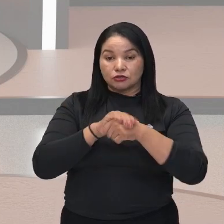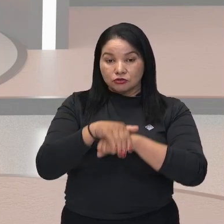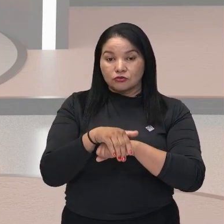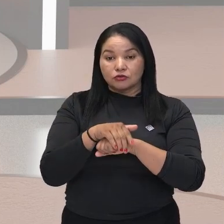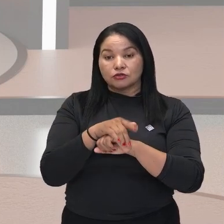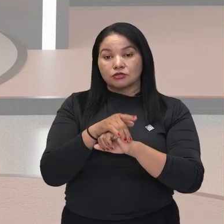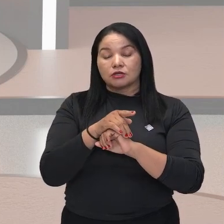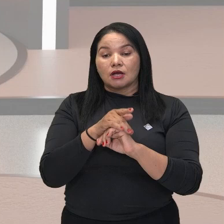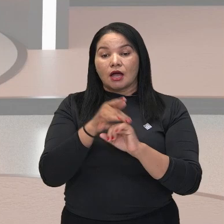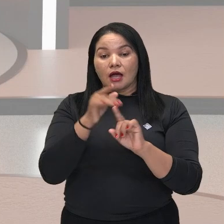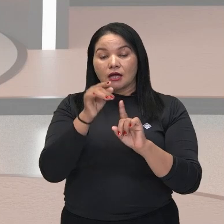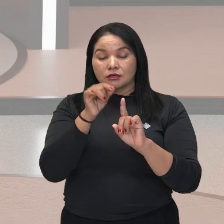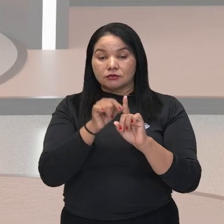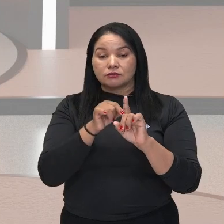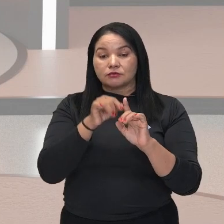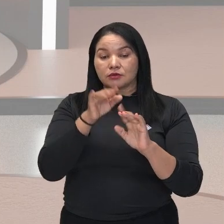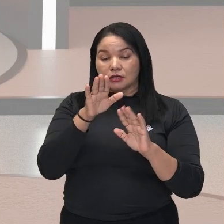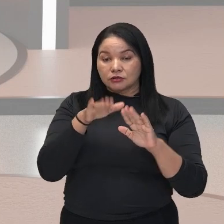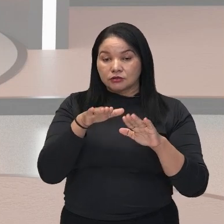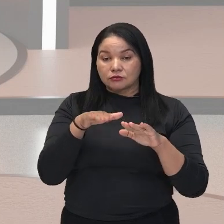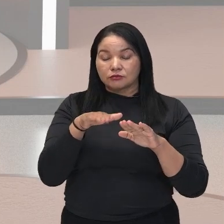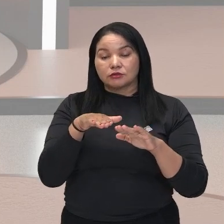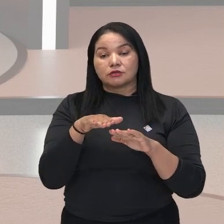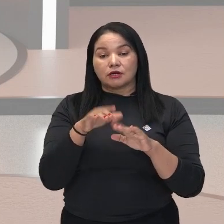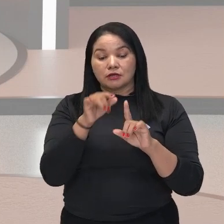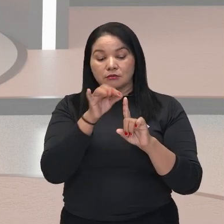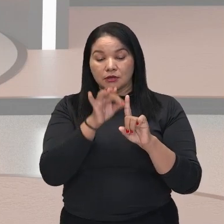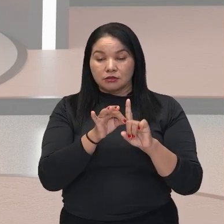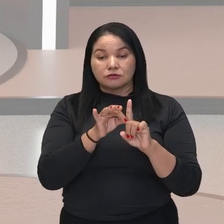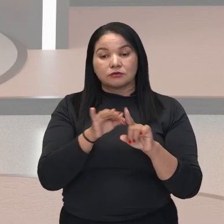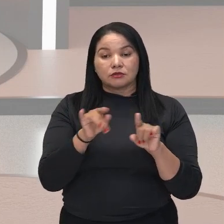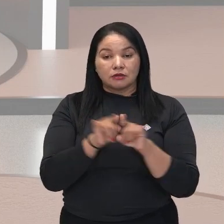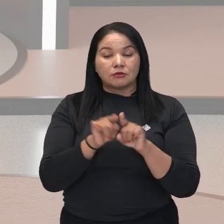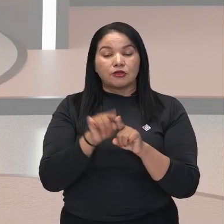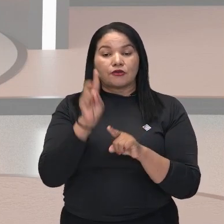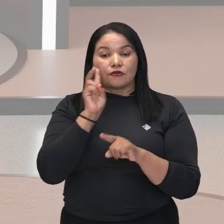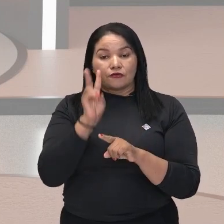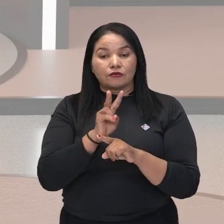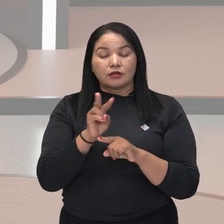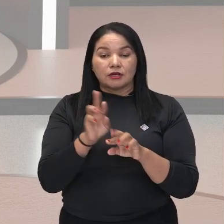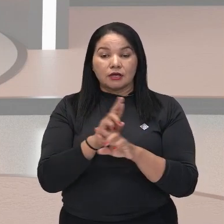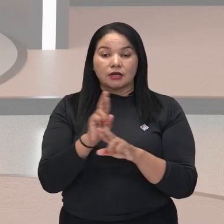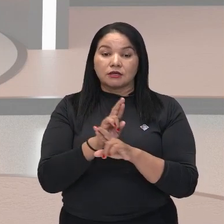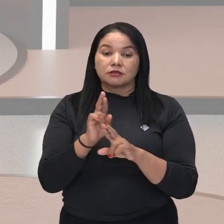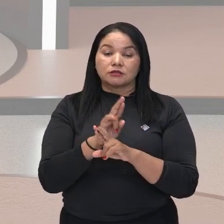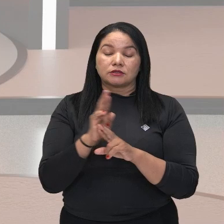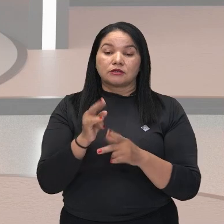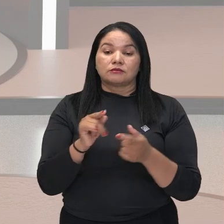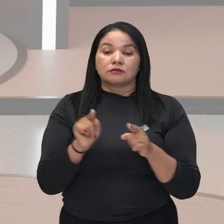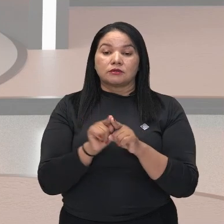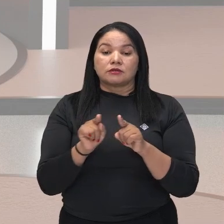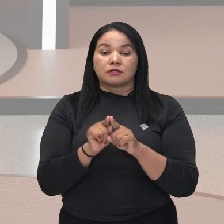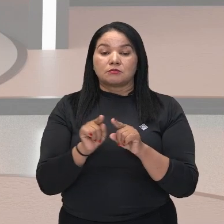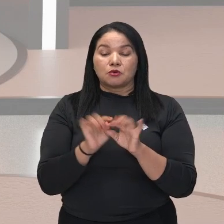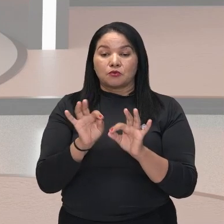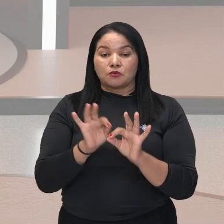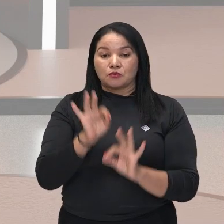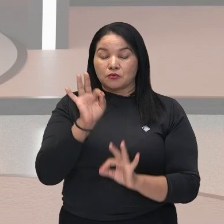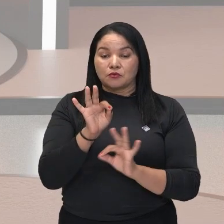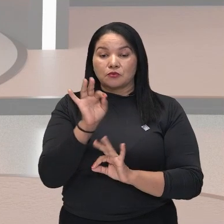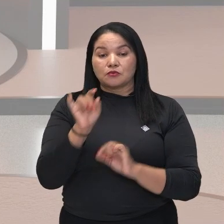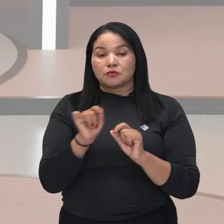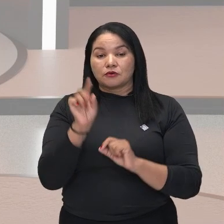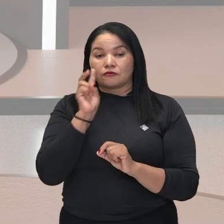baixar bastante a temperatura. Então, a gente também tem que verificar em relação à amplitude térmica do Oriente Médio.